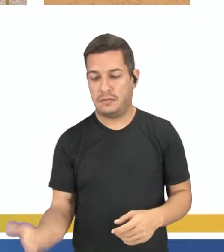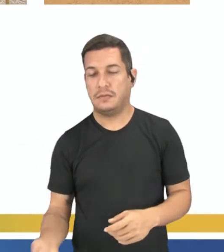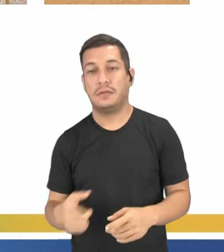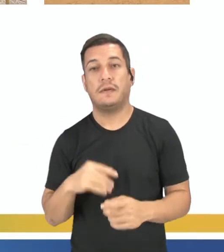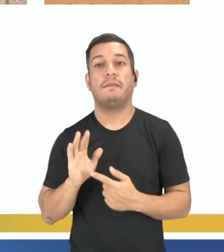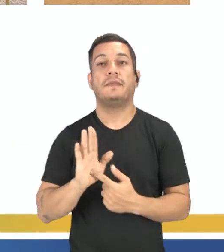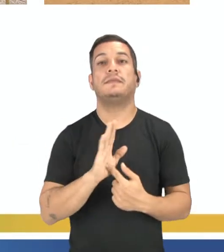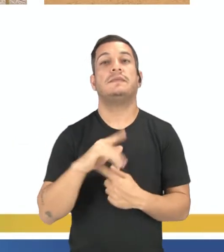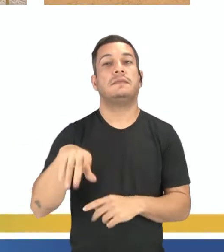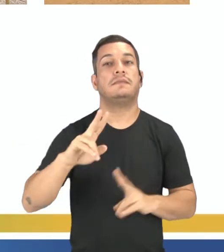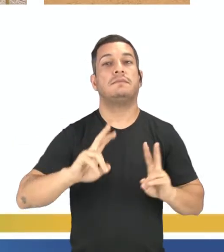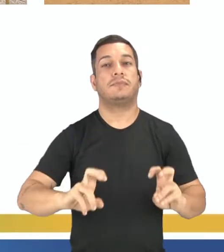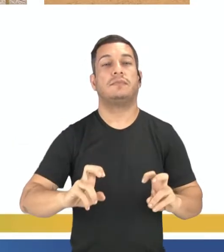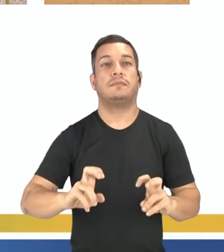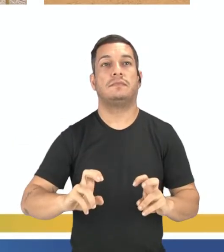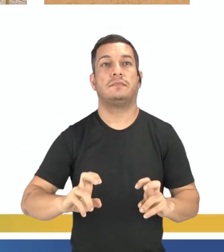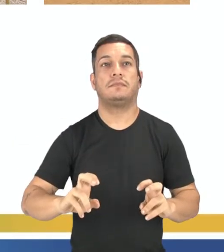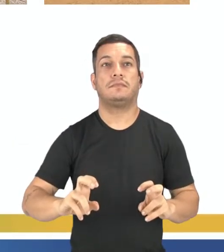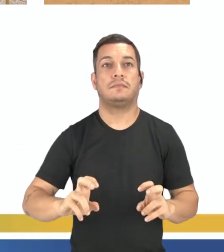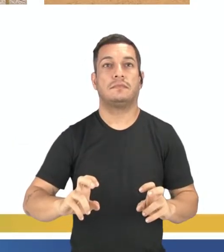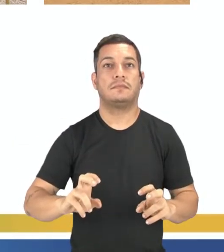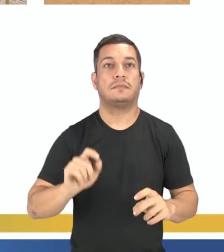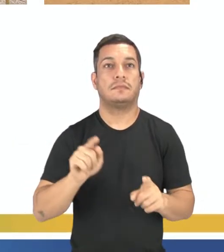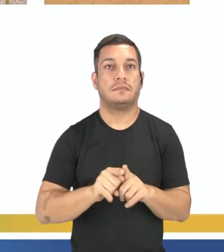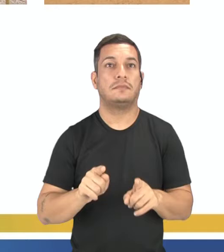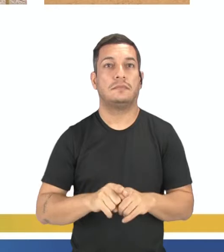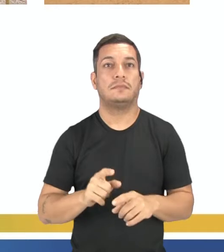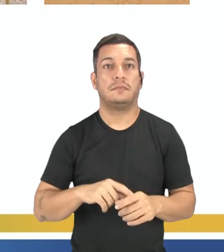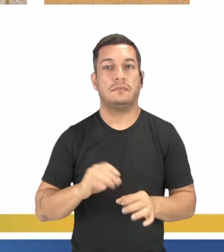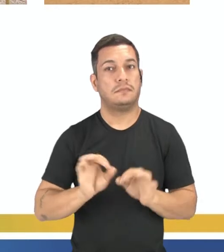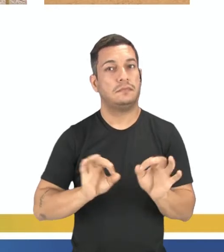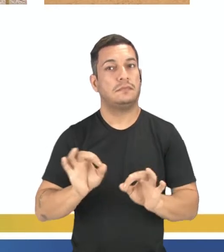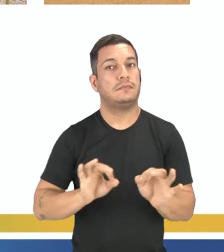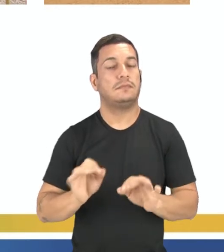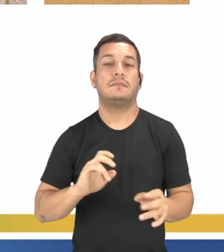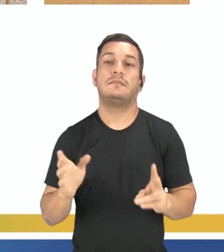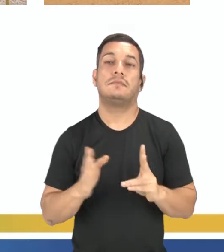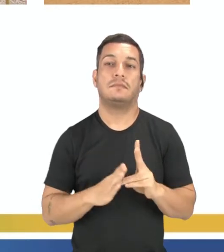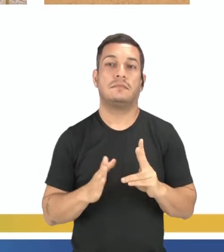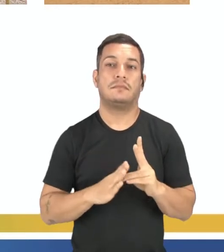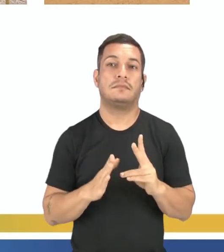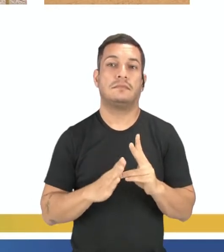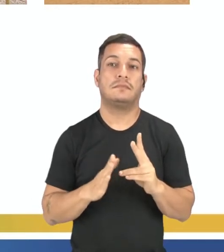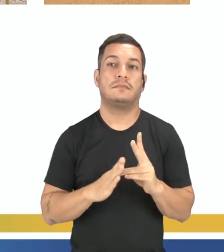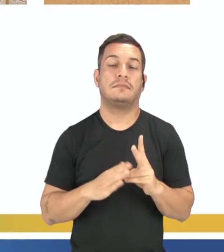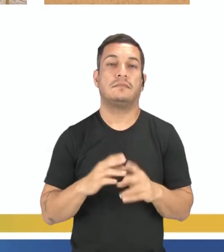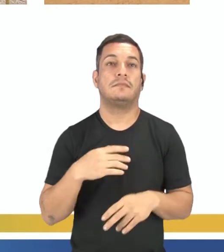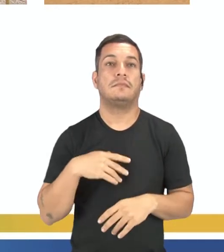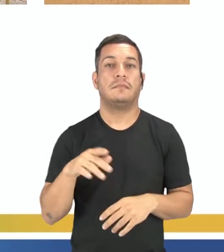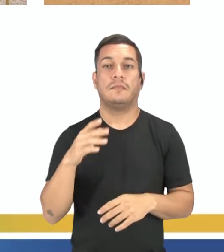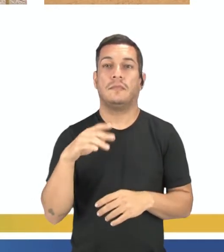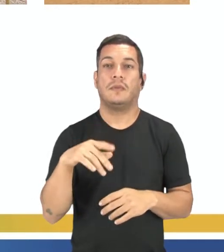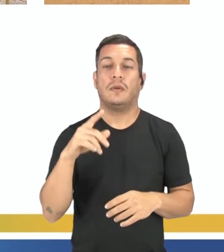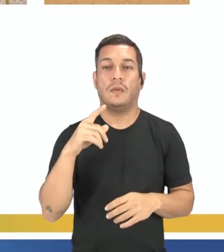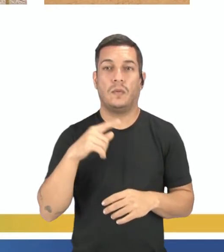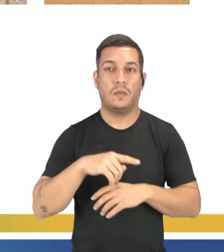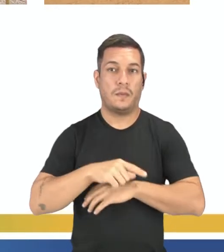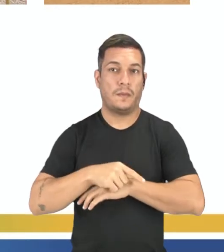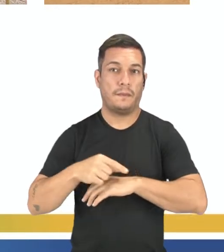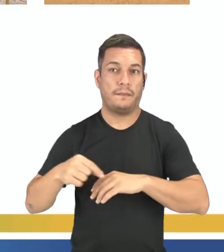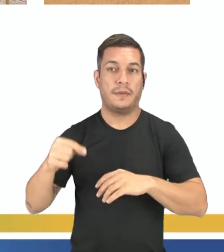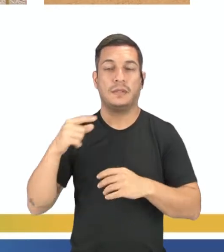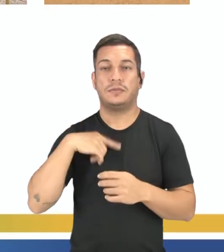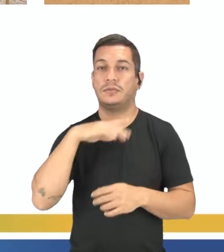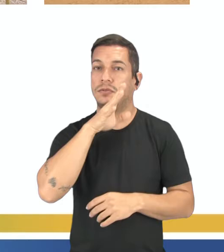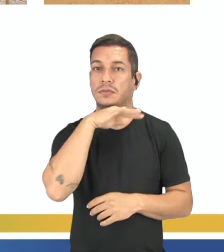caia. E eu trouxe para vocês verem aí um pouco dela feita pelos próprios índios, produzido com pele de animais